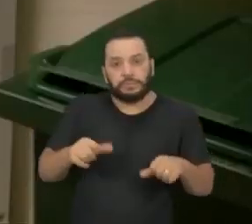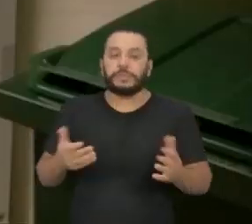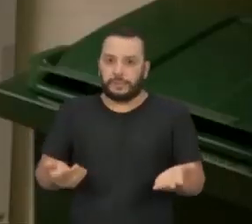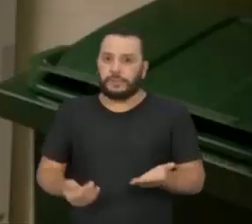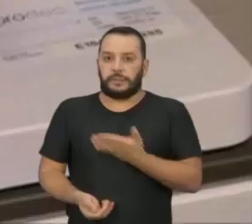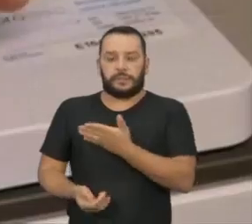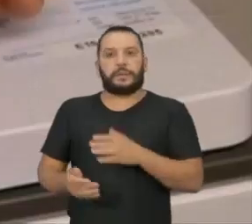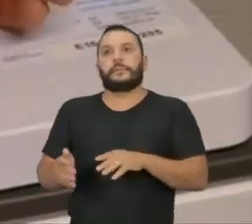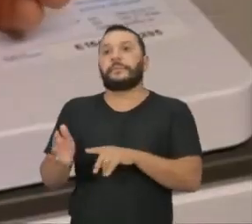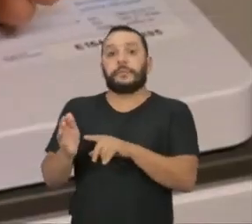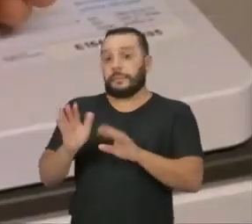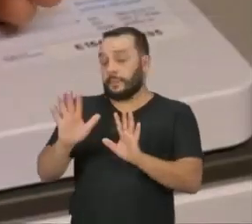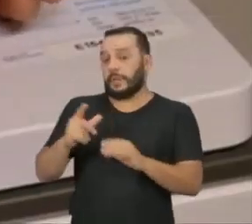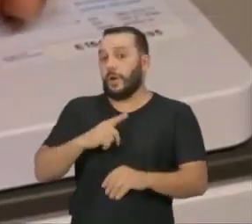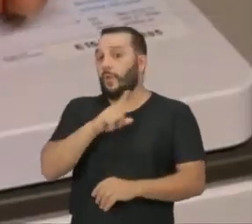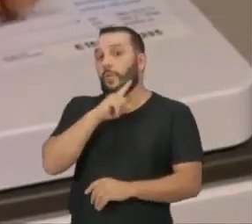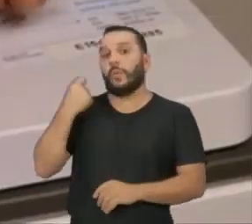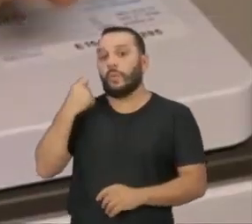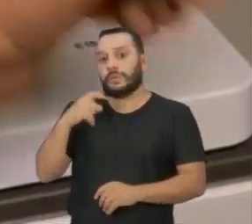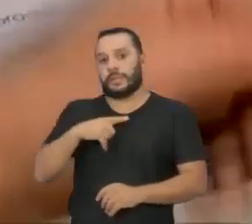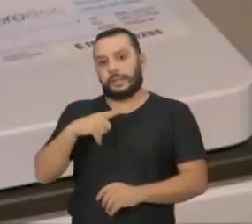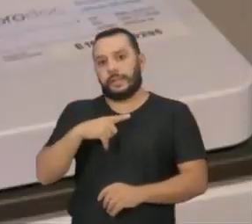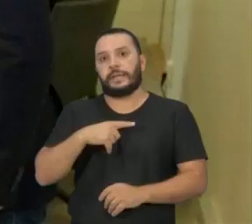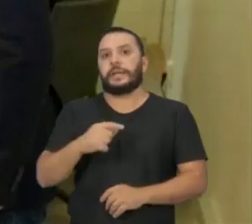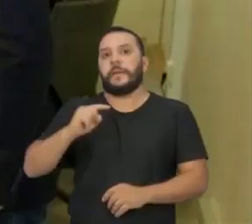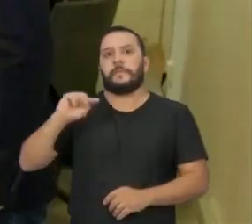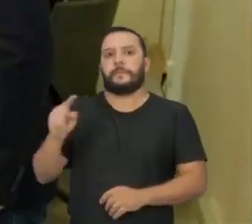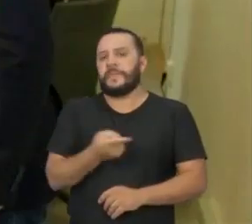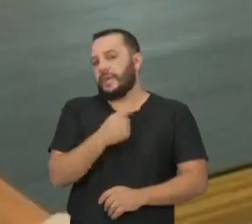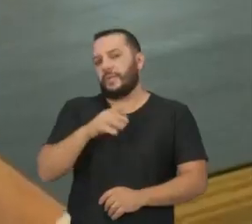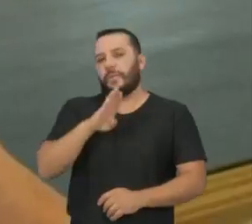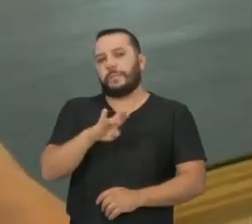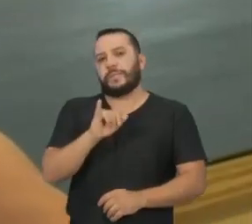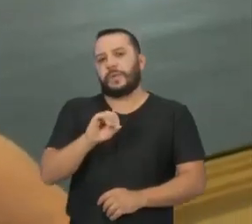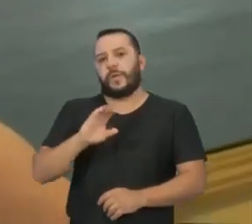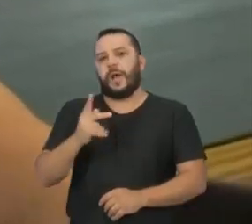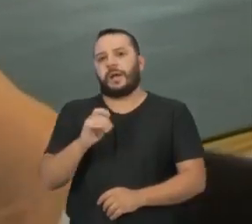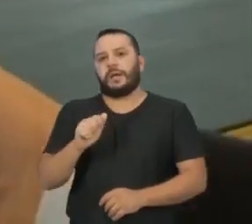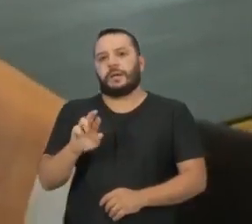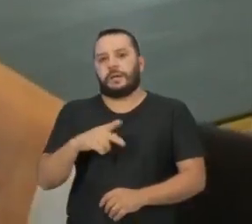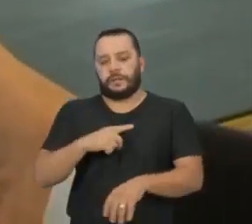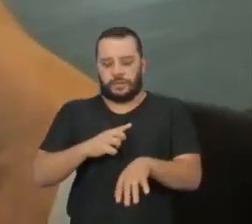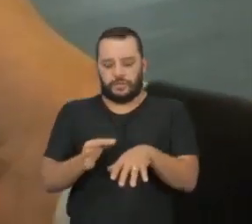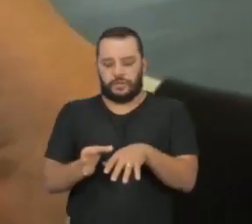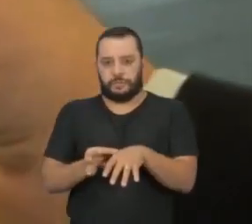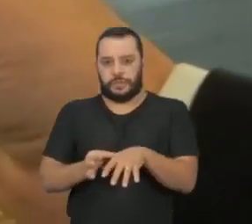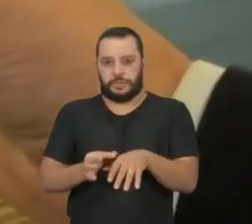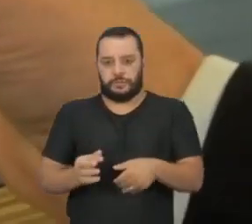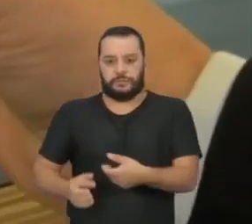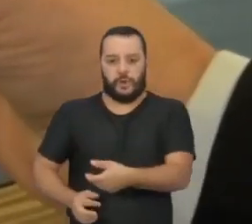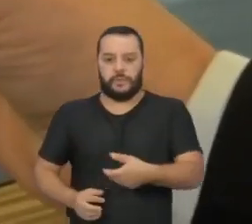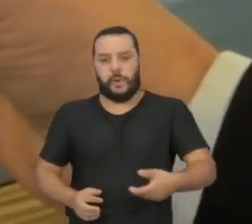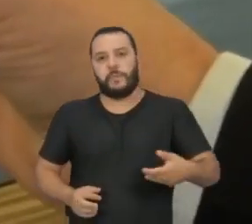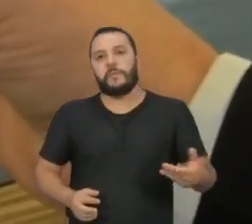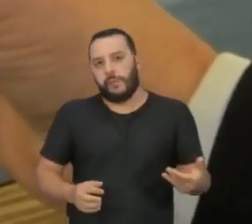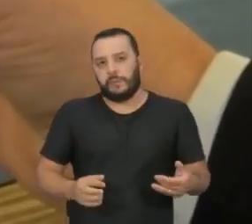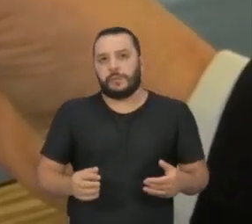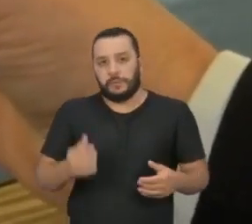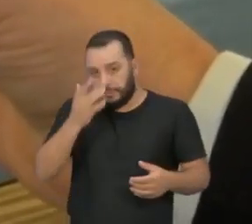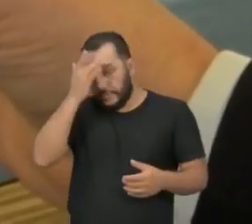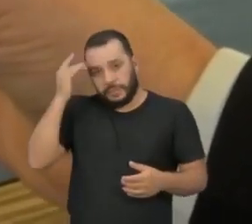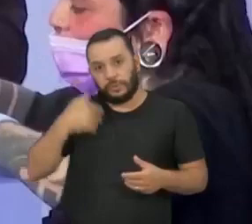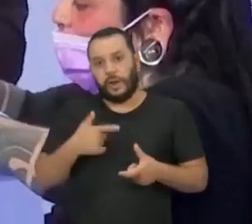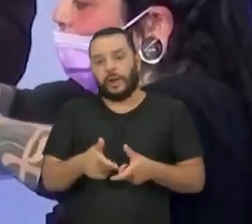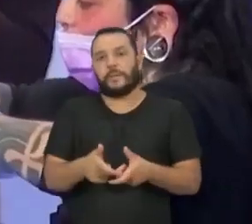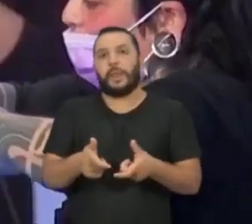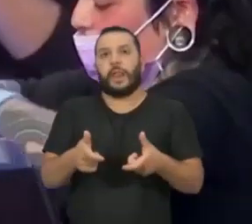Segundo estimativas, na Rússia já existem cerca de 1.000 biohackers chipados. Eles fazem parte de um número crescente de pessoas